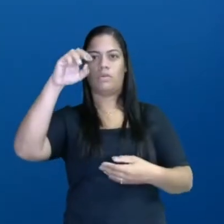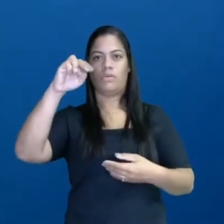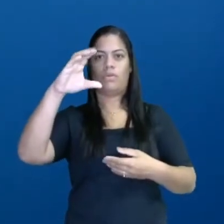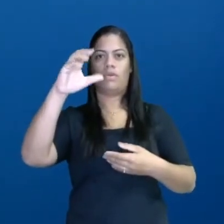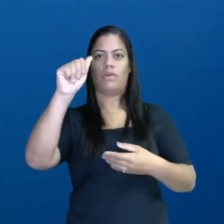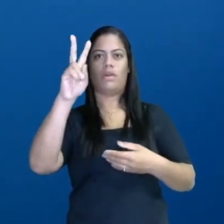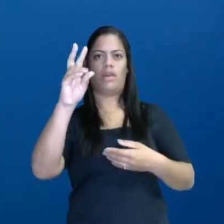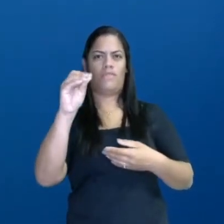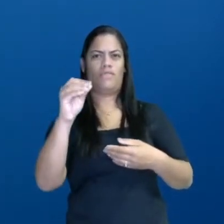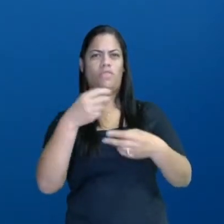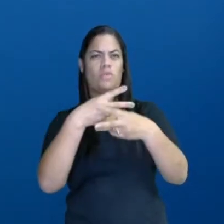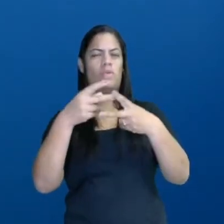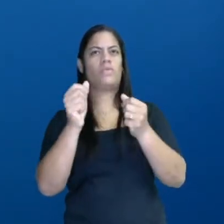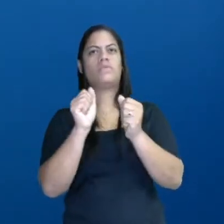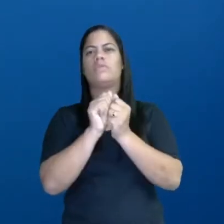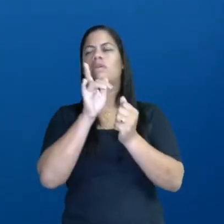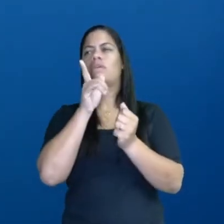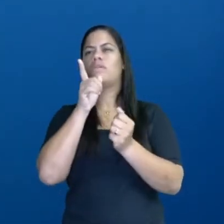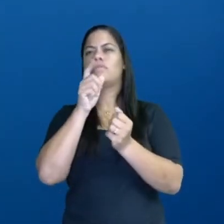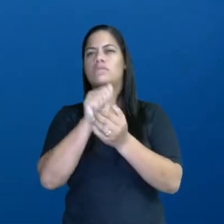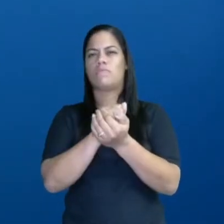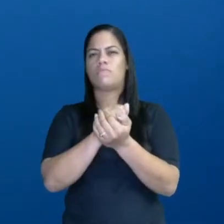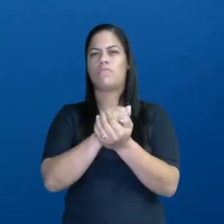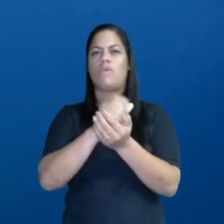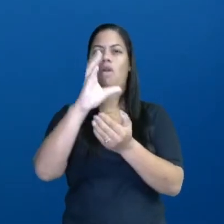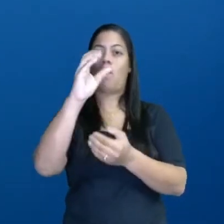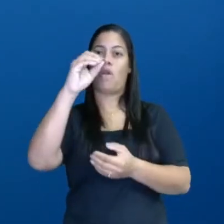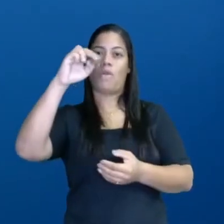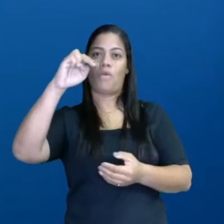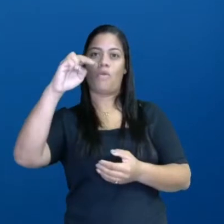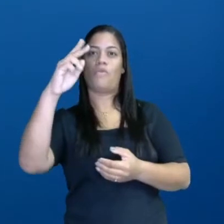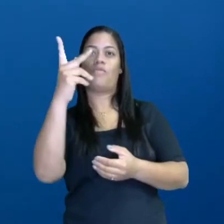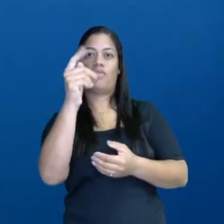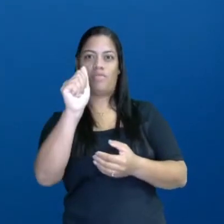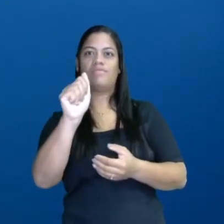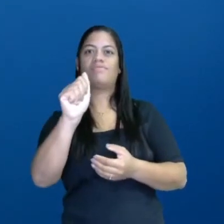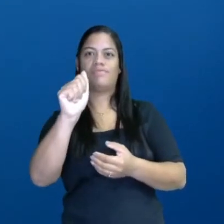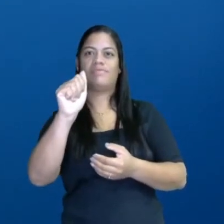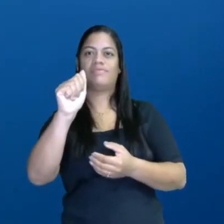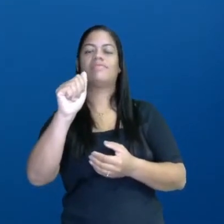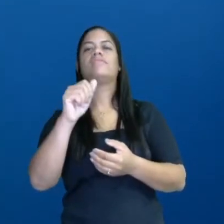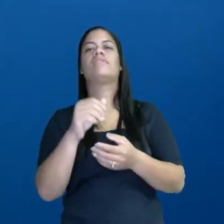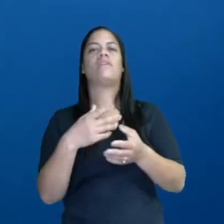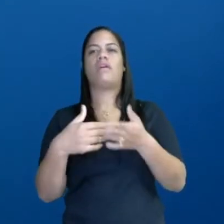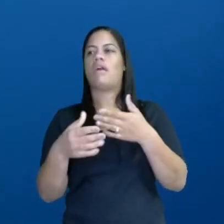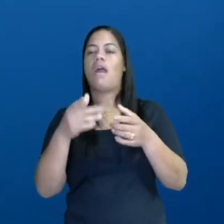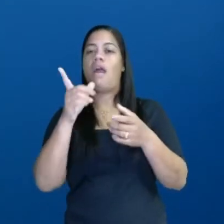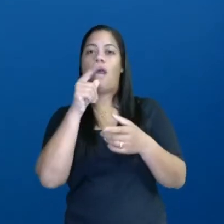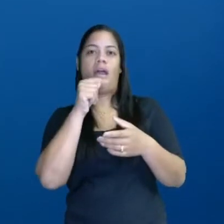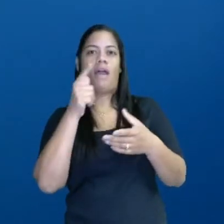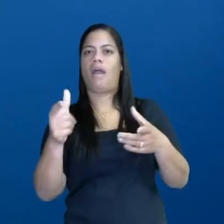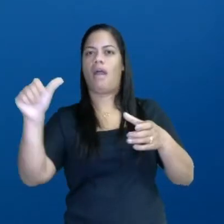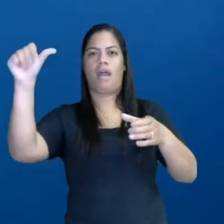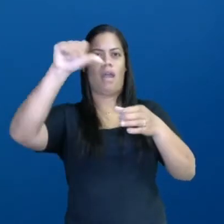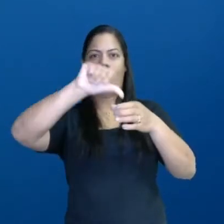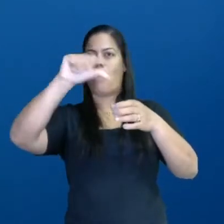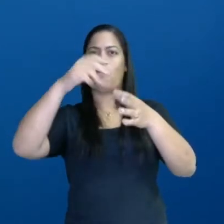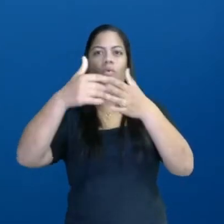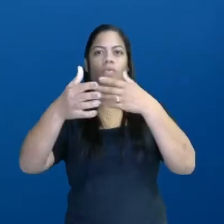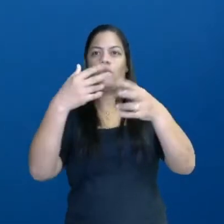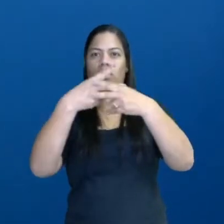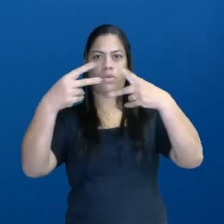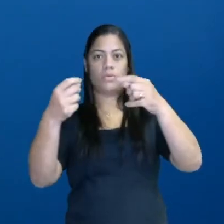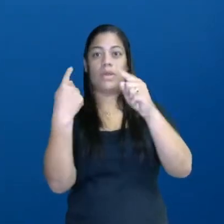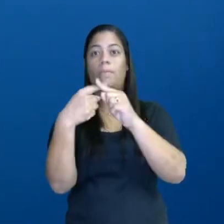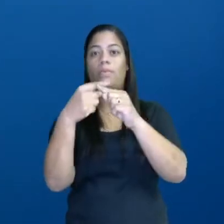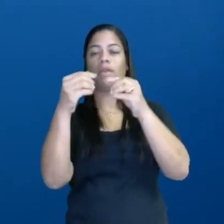alguma coisa côncavo, uma concha, ó. Ele vai ter o quê? Uma abertura. Você pode jogar aqui água, açúcar, tudinho aqui, ali, ele